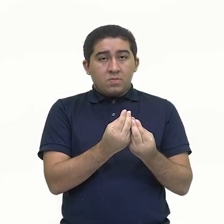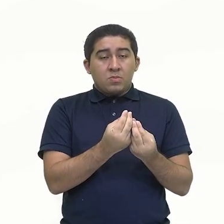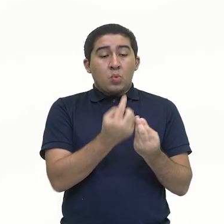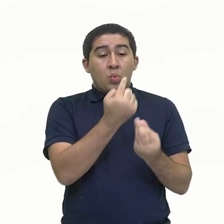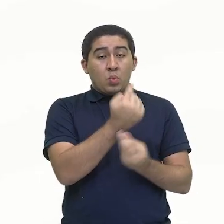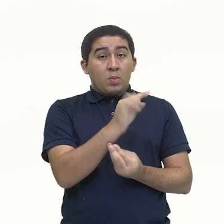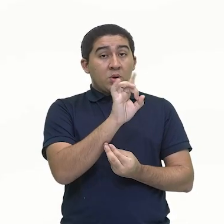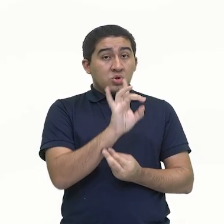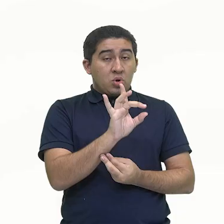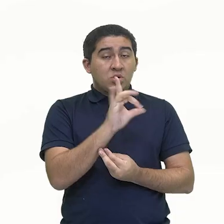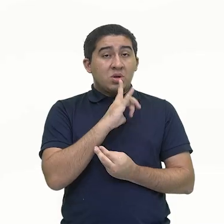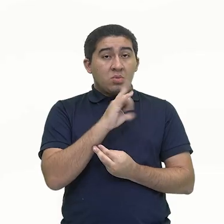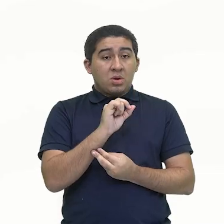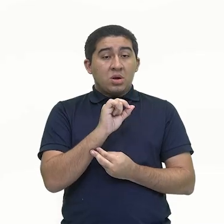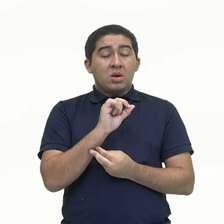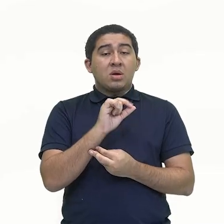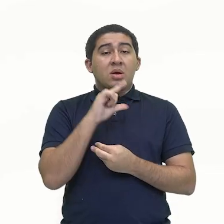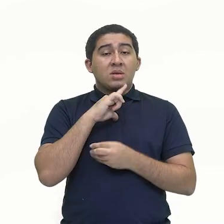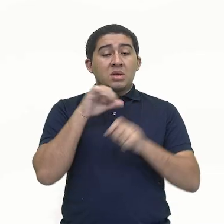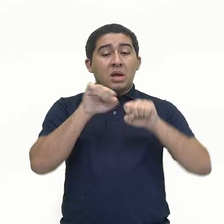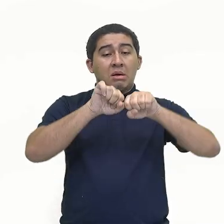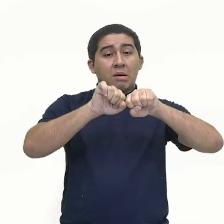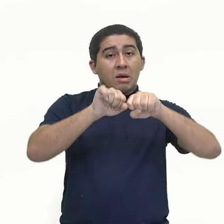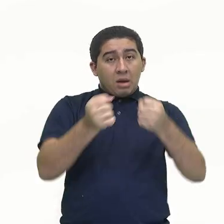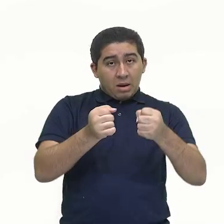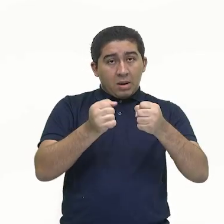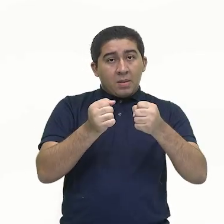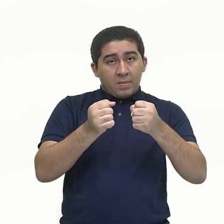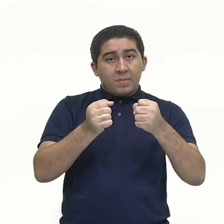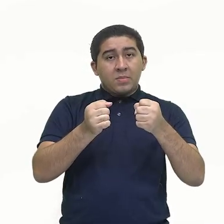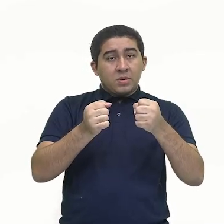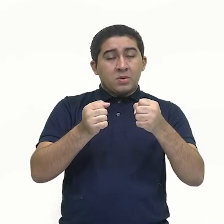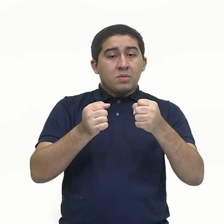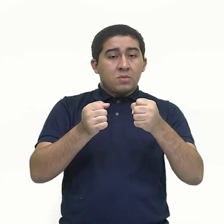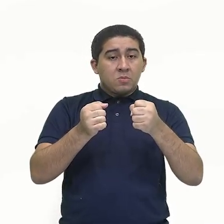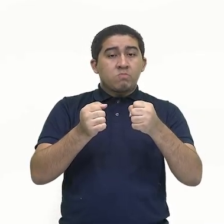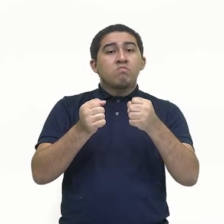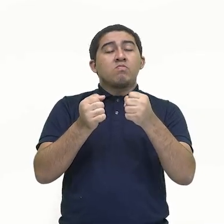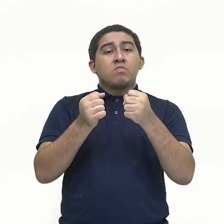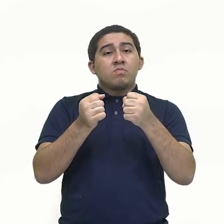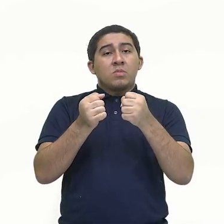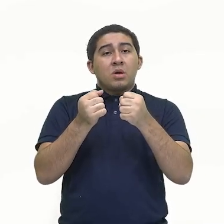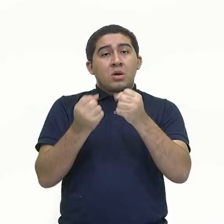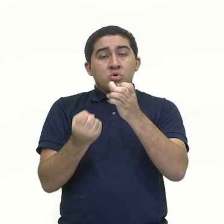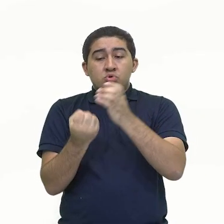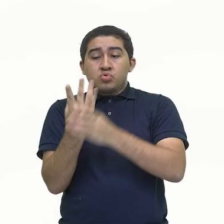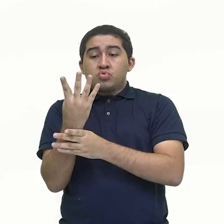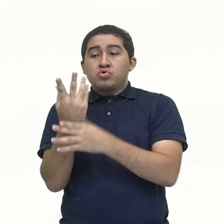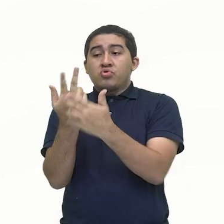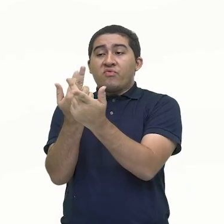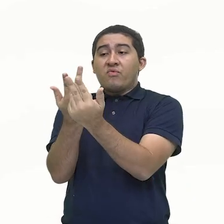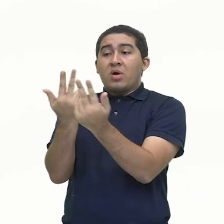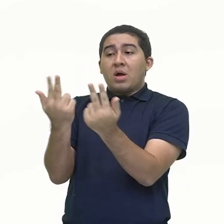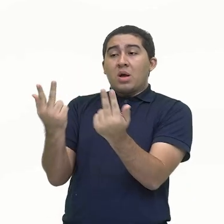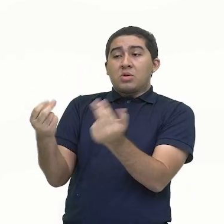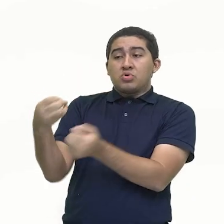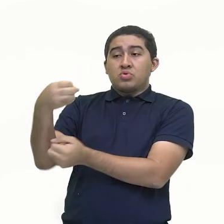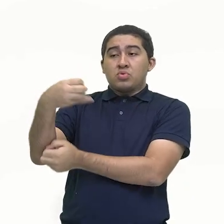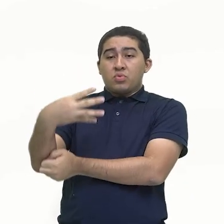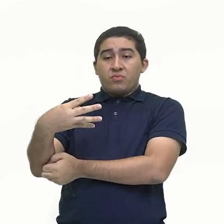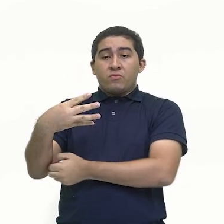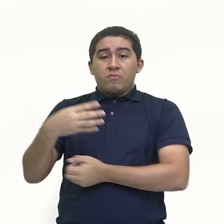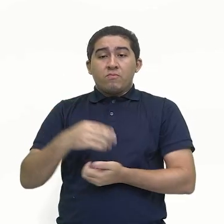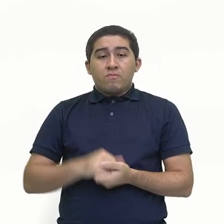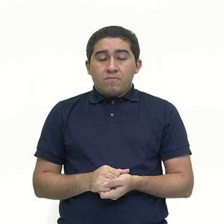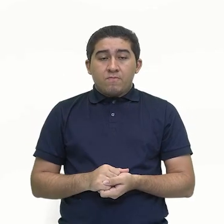se decompõe, olha essa palavra, realmente vai se decompor em vários produtos. Então, eu